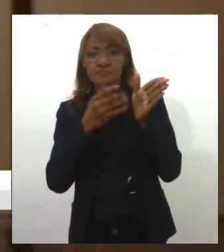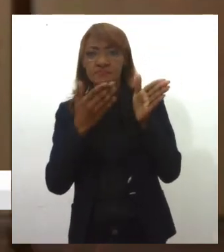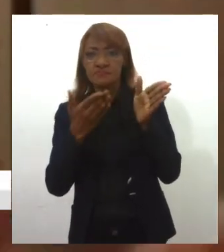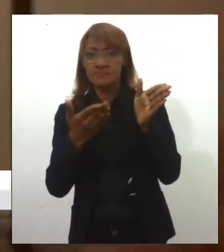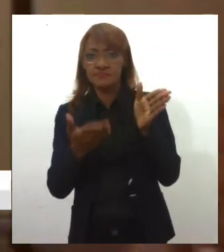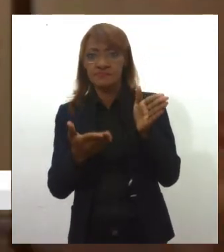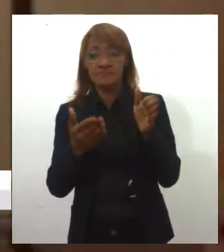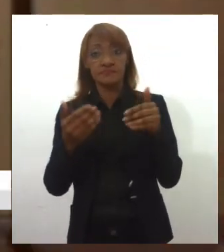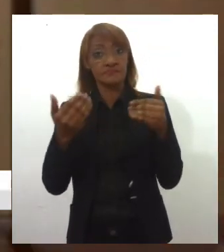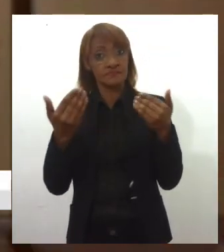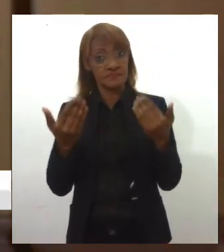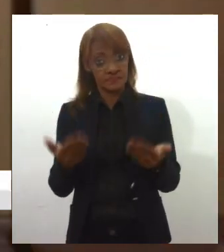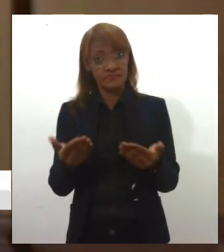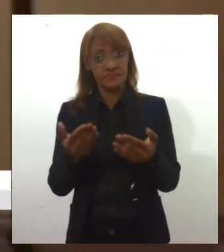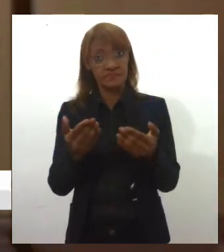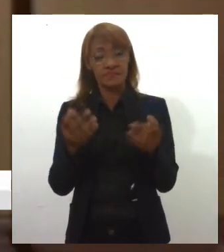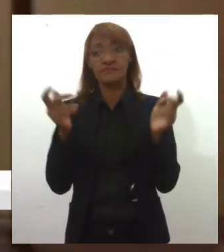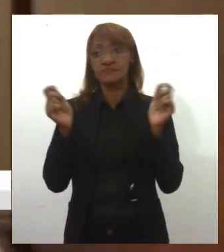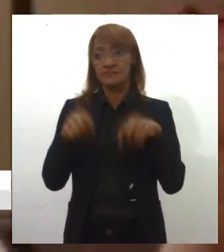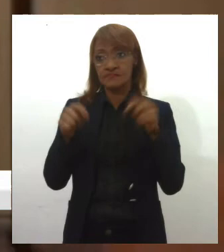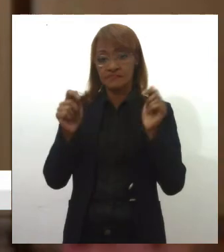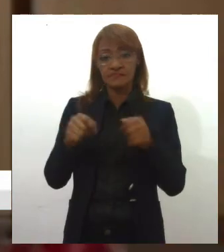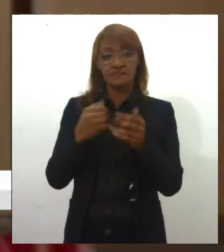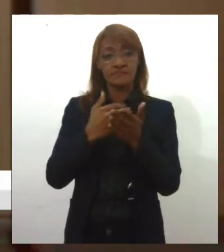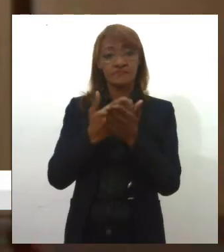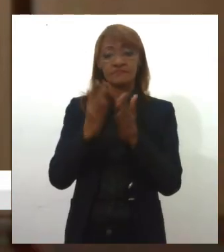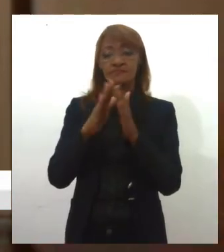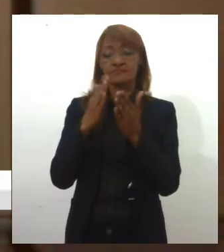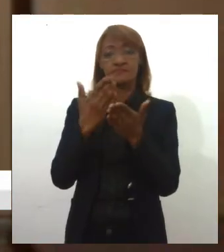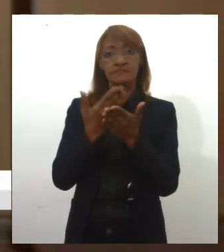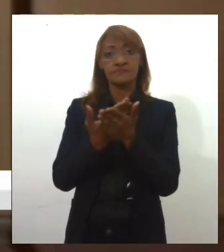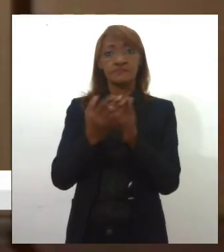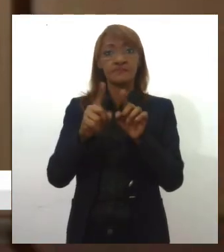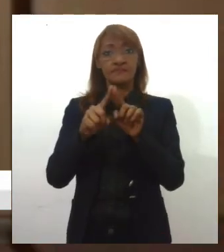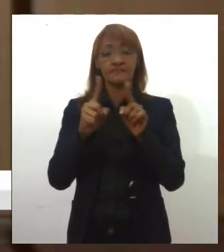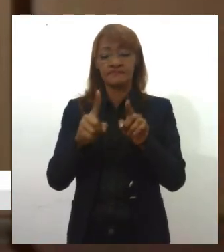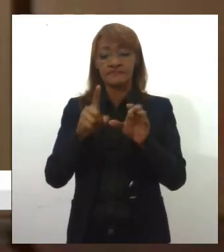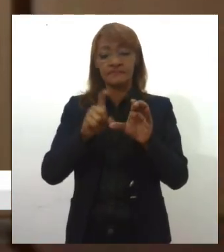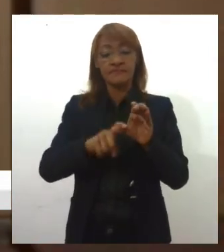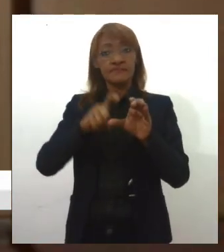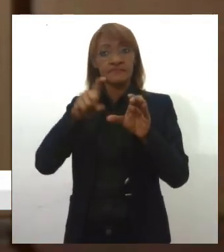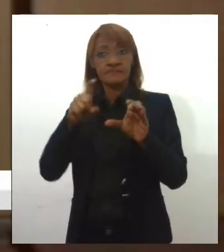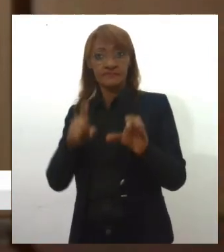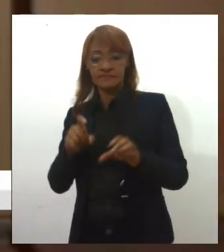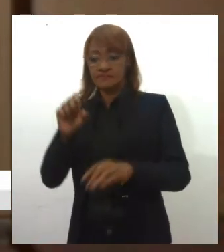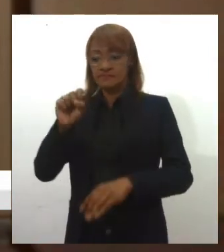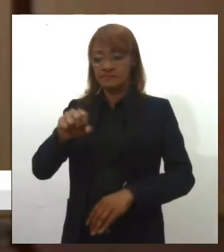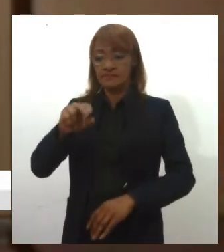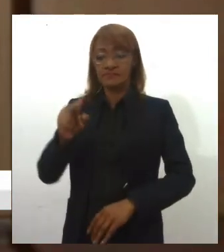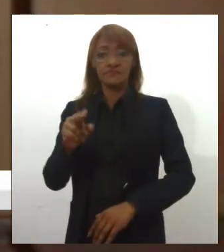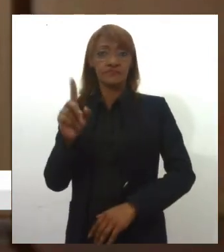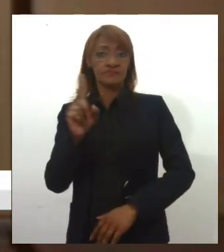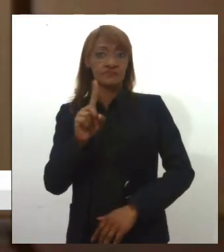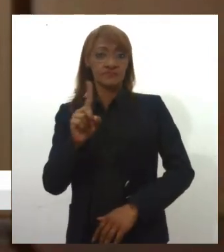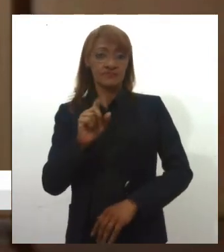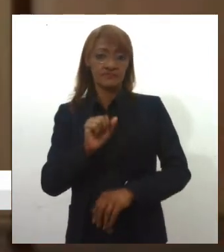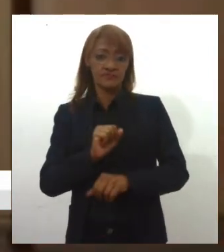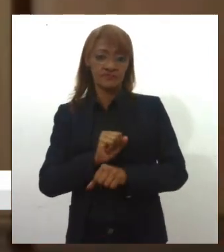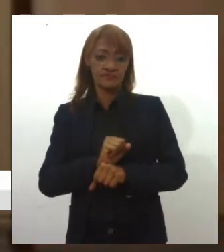Então, isso pode começar na escola, mas independente desse aluno estar ou não vinculado a uma instituição